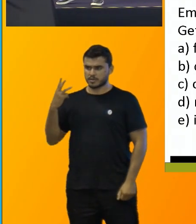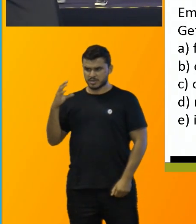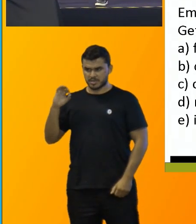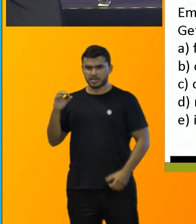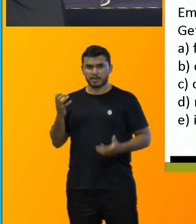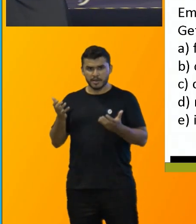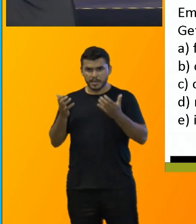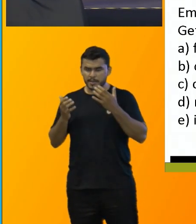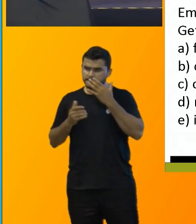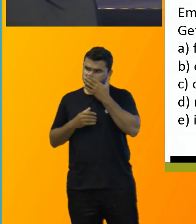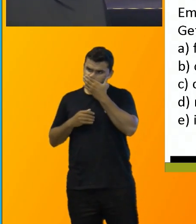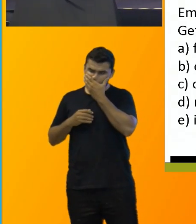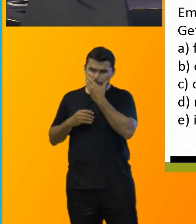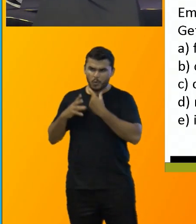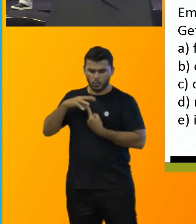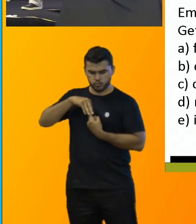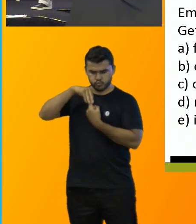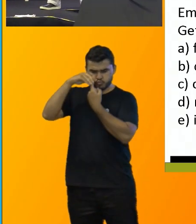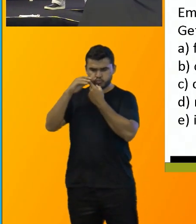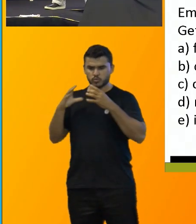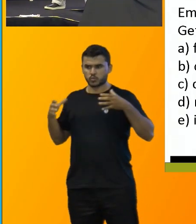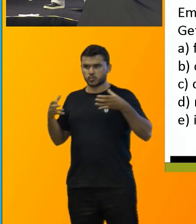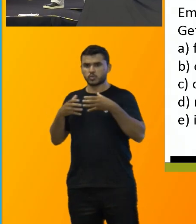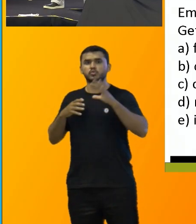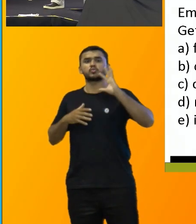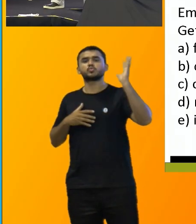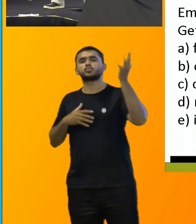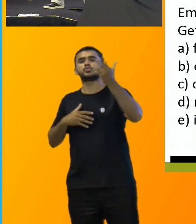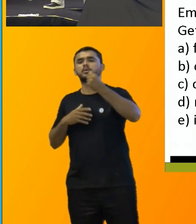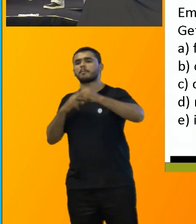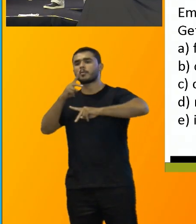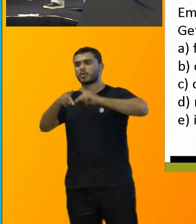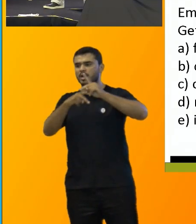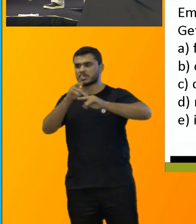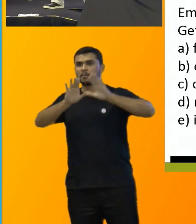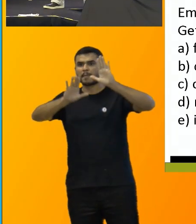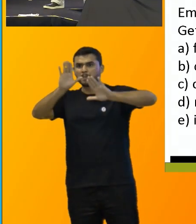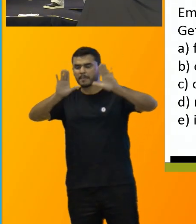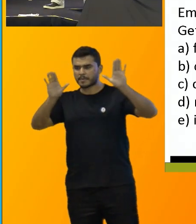modelo oligárquico, mas será que eles queriam a participação do povo no poder?